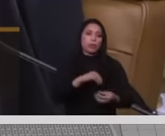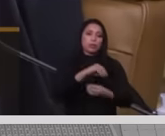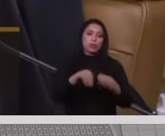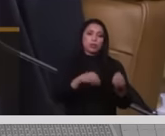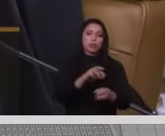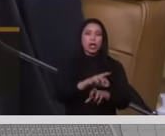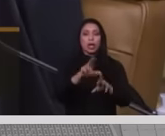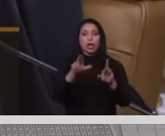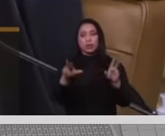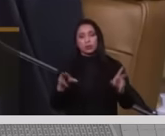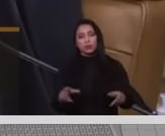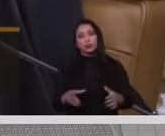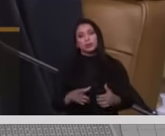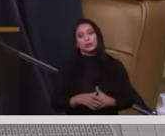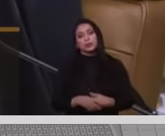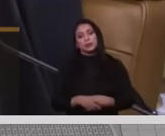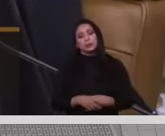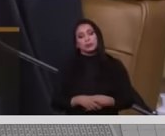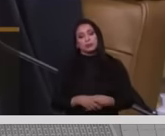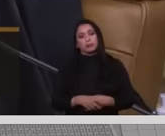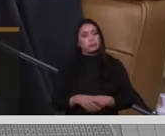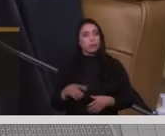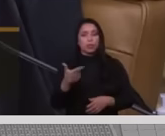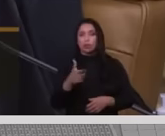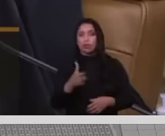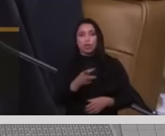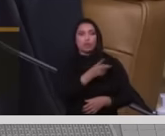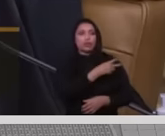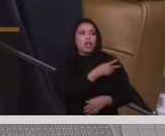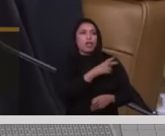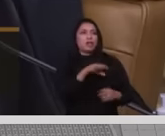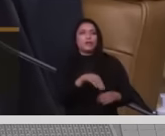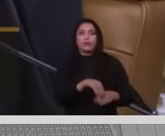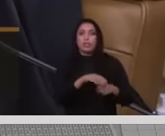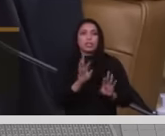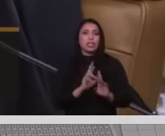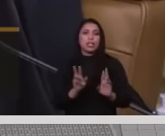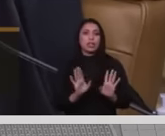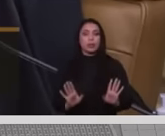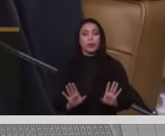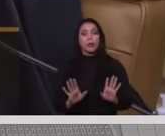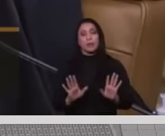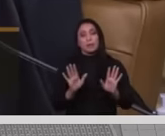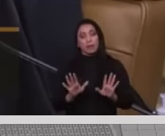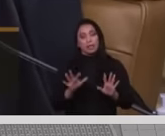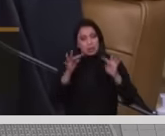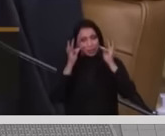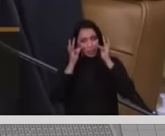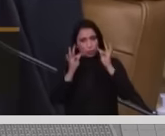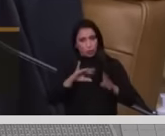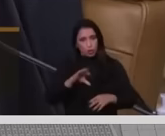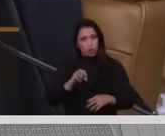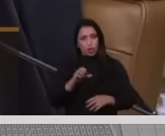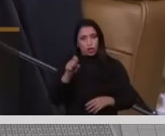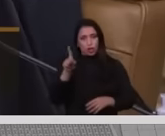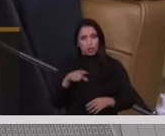exclusiva de um ato de vandalismo isolado e sem nenhum tipo de intenção golpista, certo? É isso, Pepe? Eu